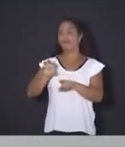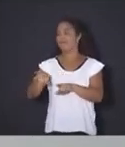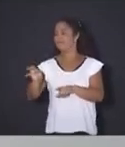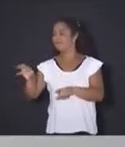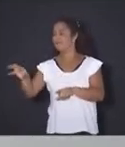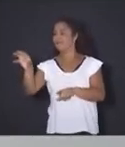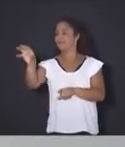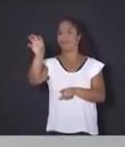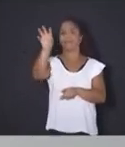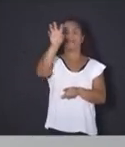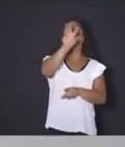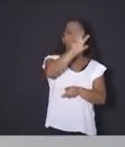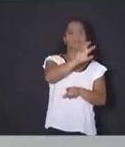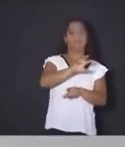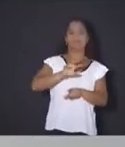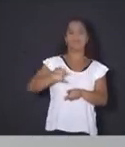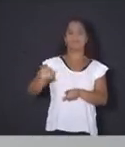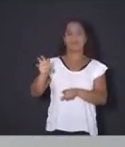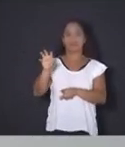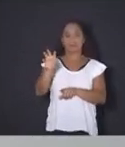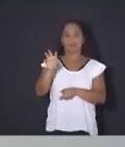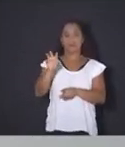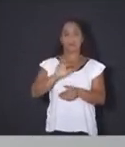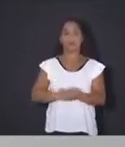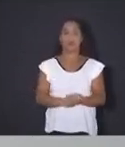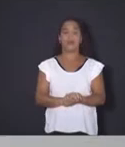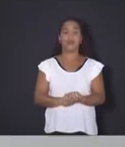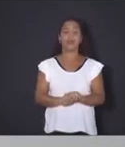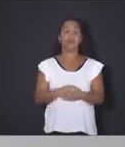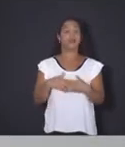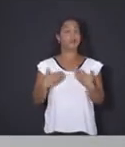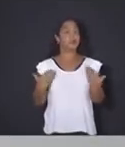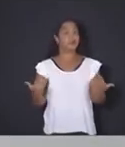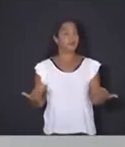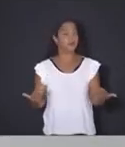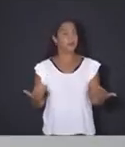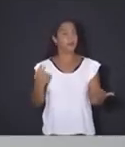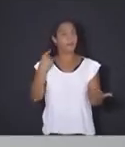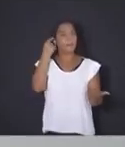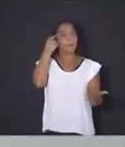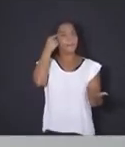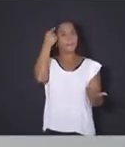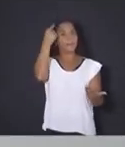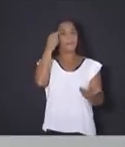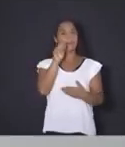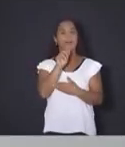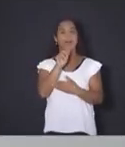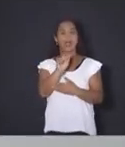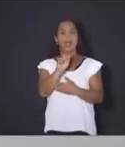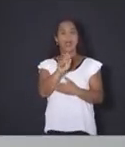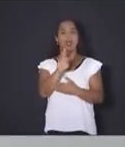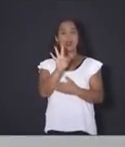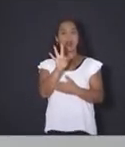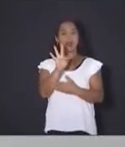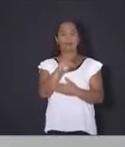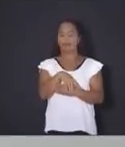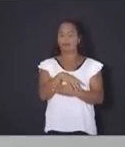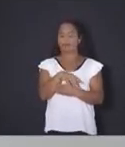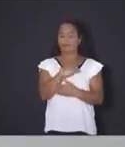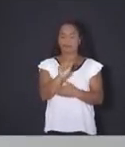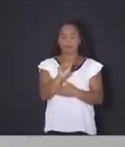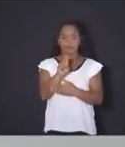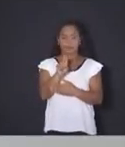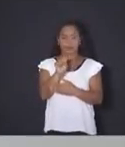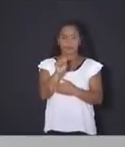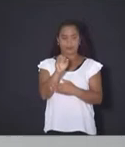do estado portanto a ideia do conceito de austeridade que é falsa